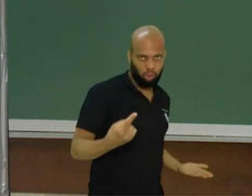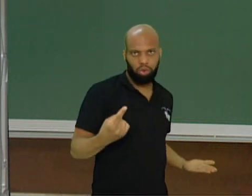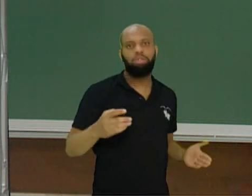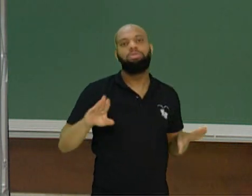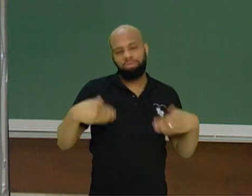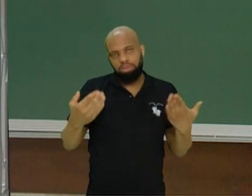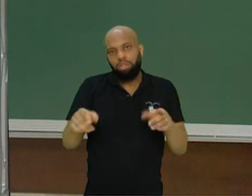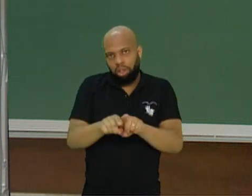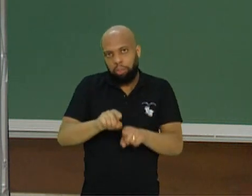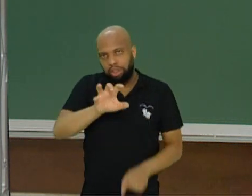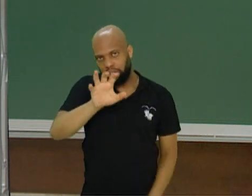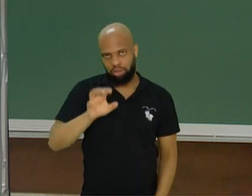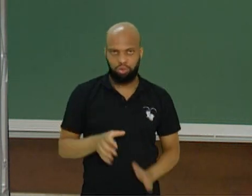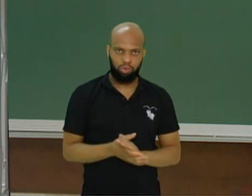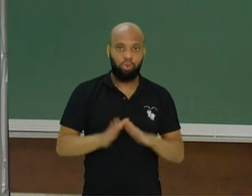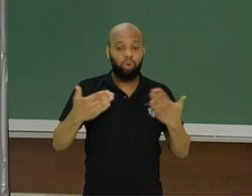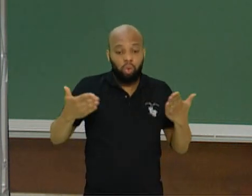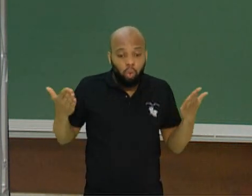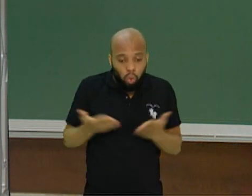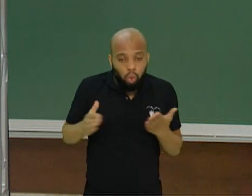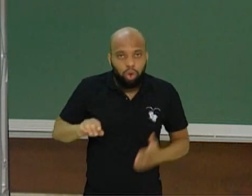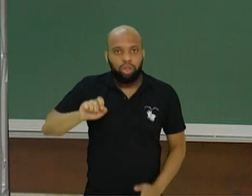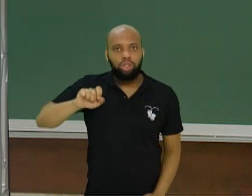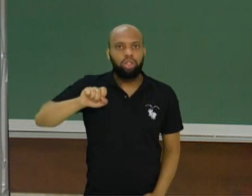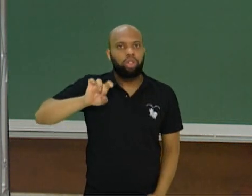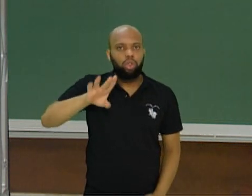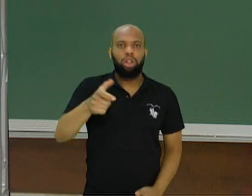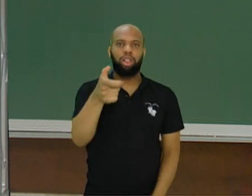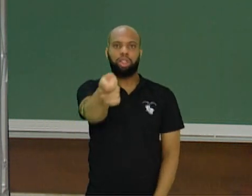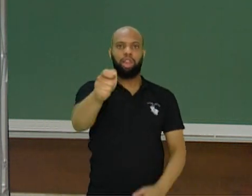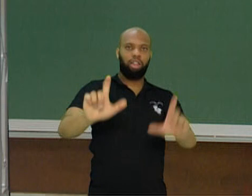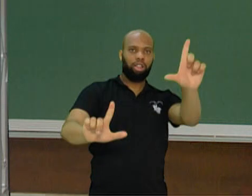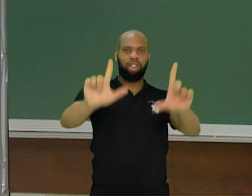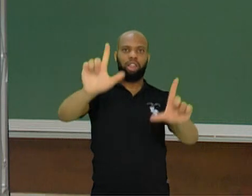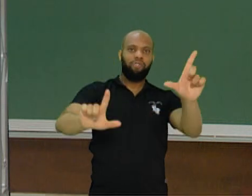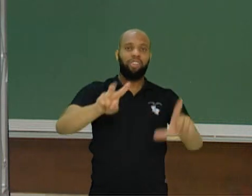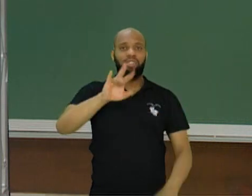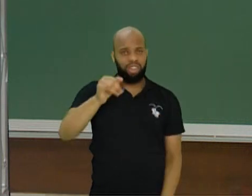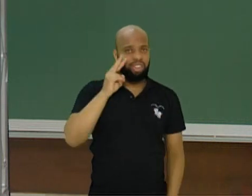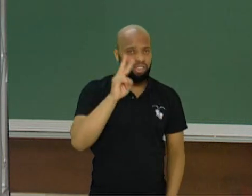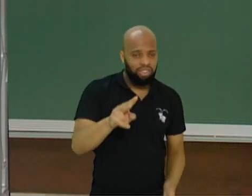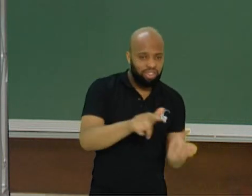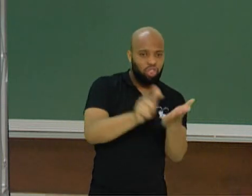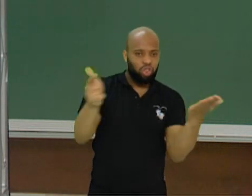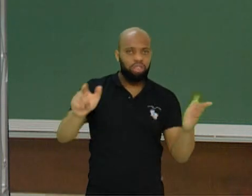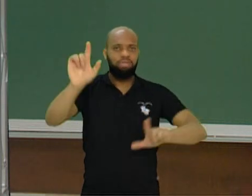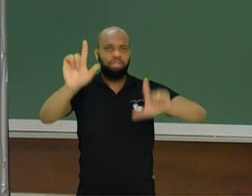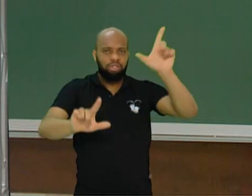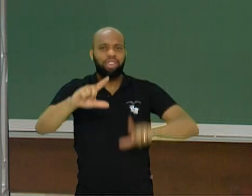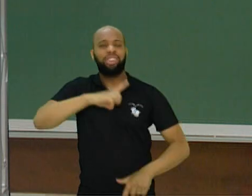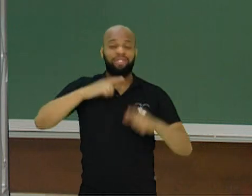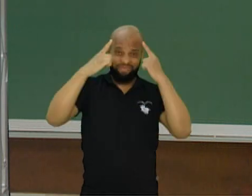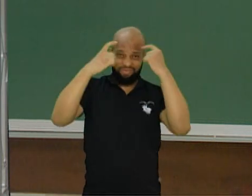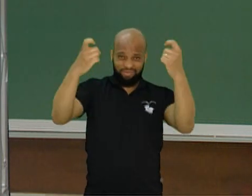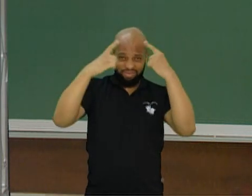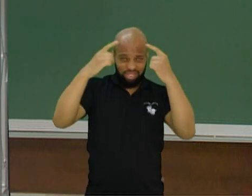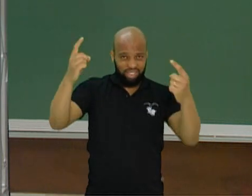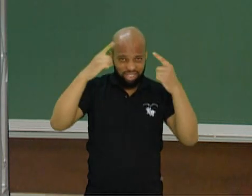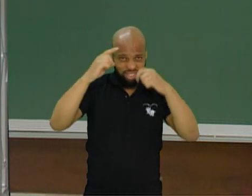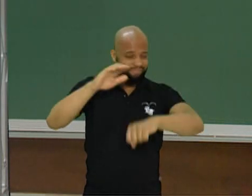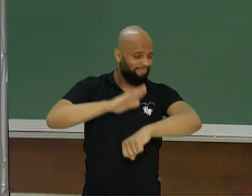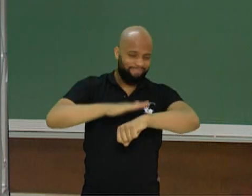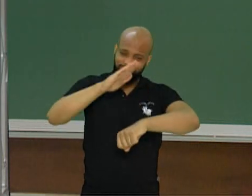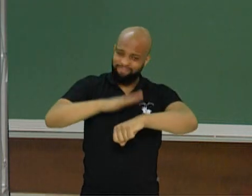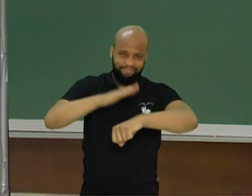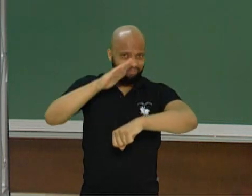também. Hoje, basta a gente ligar o noticiário que a gente vai ver aí notícias de violência acontecendo